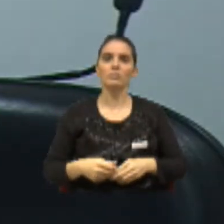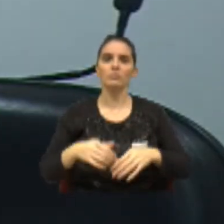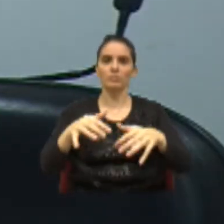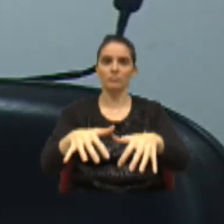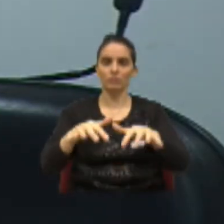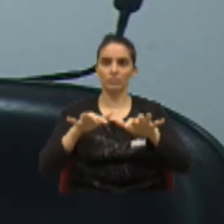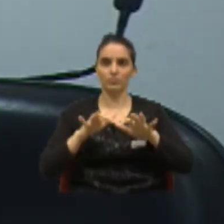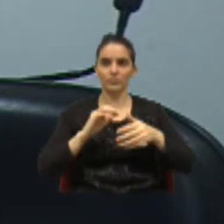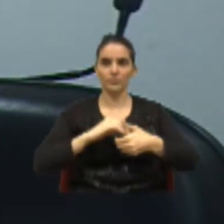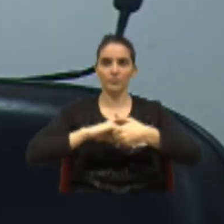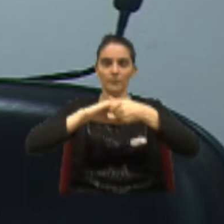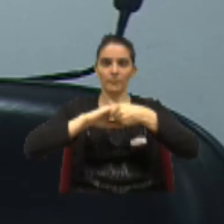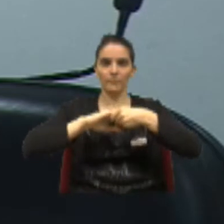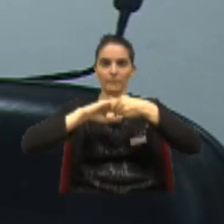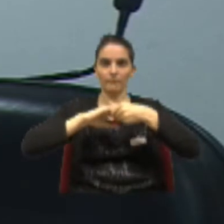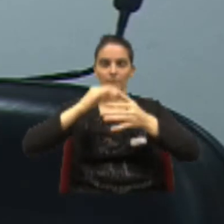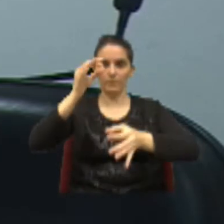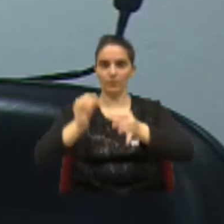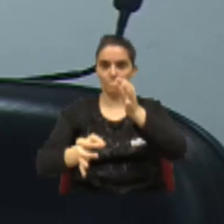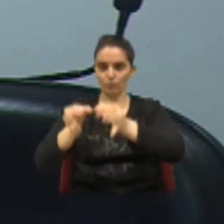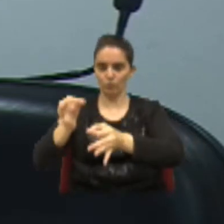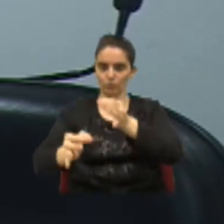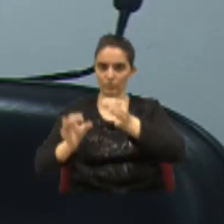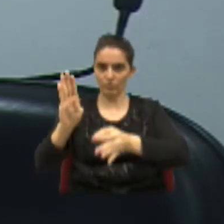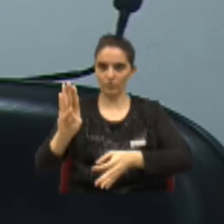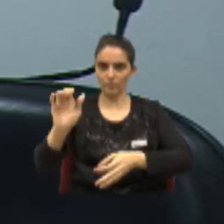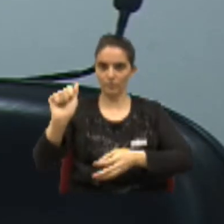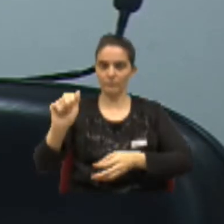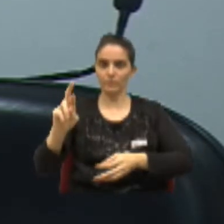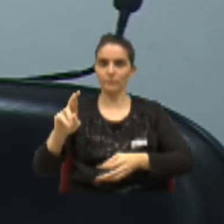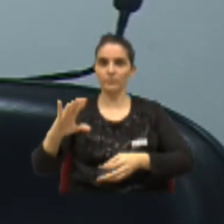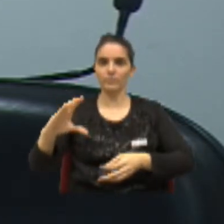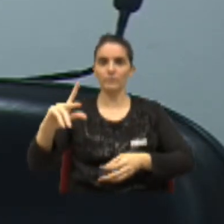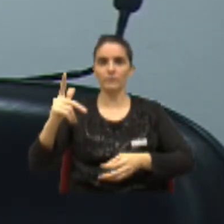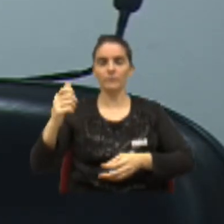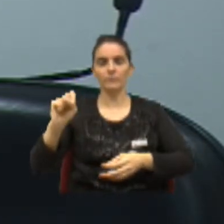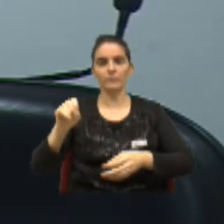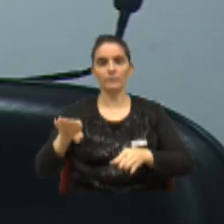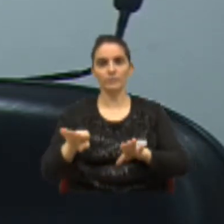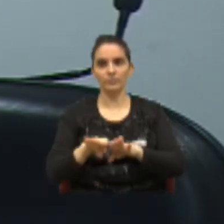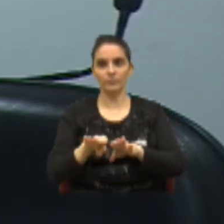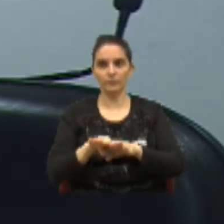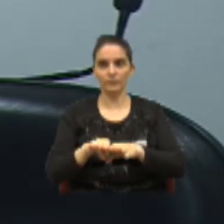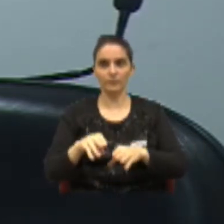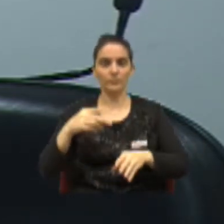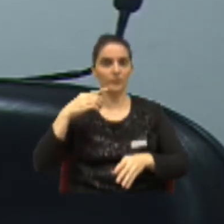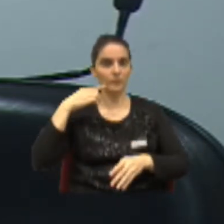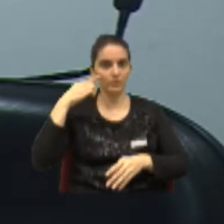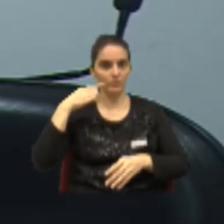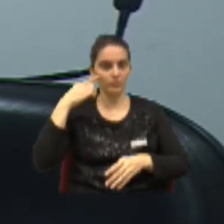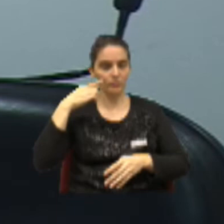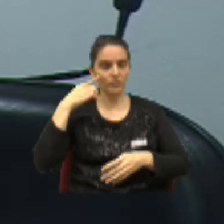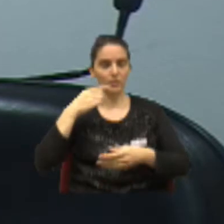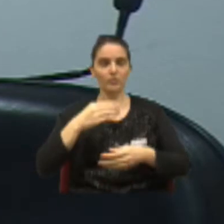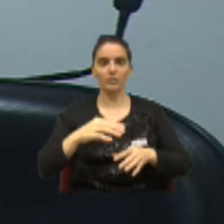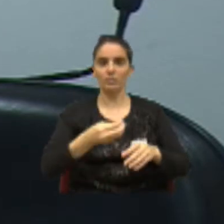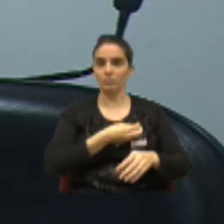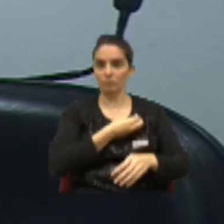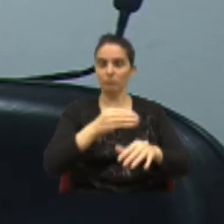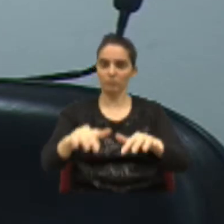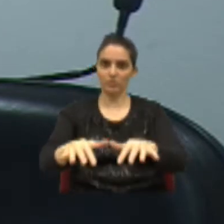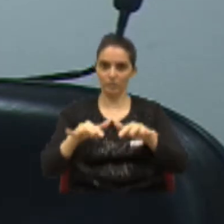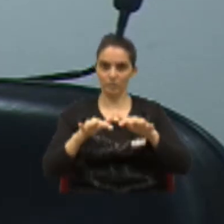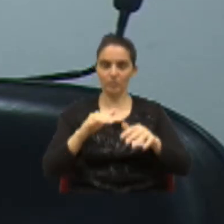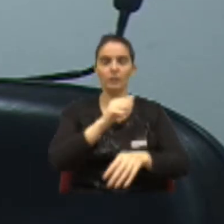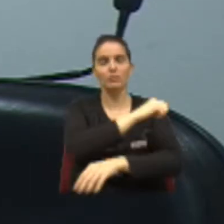doutor Barrichello e às advogadas, as meninas que se encontram aqui. Aos